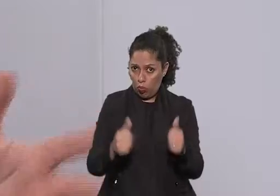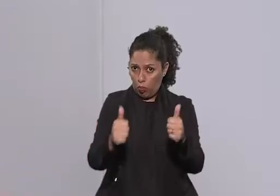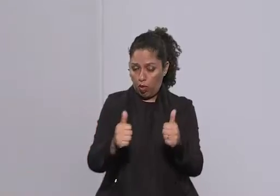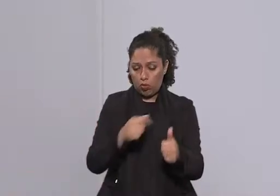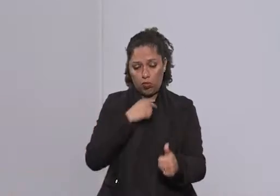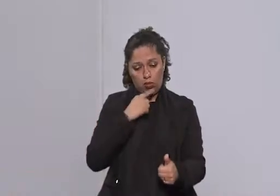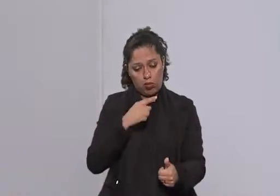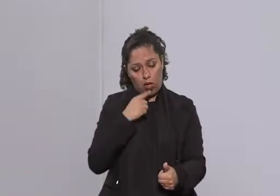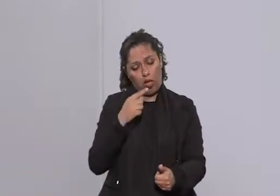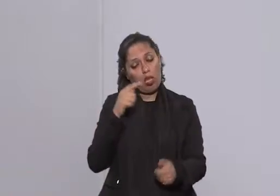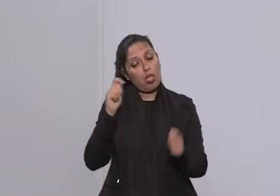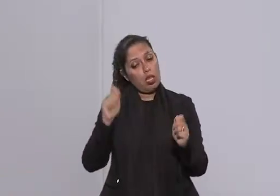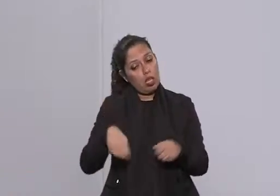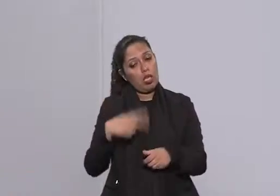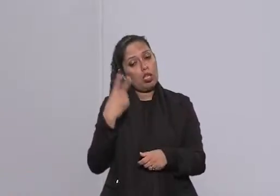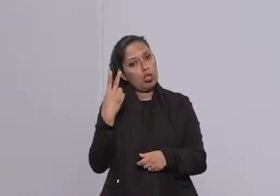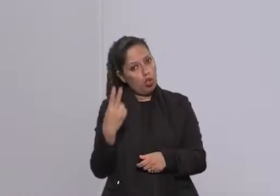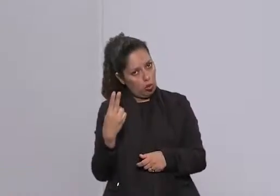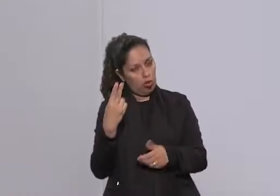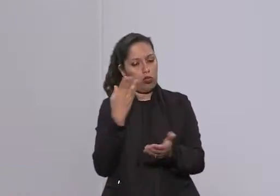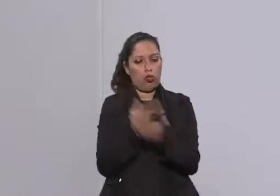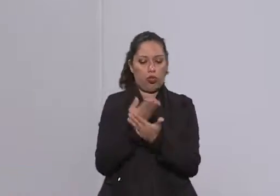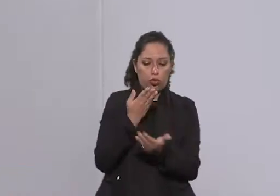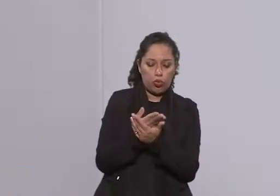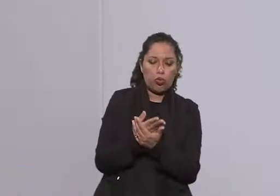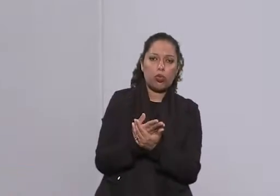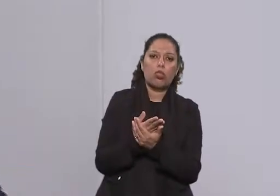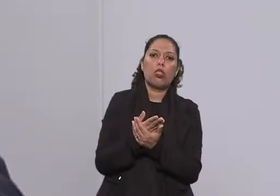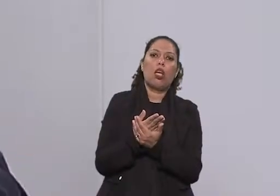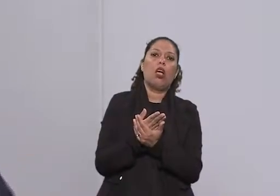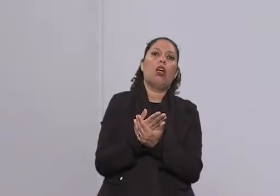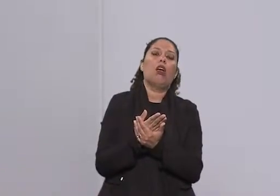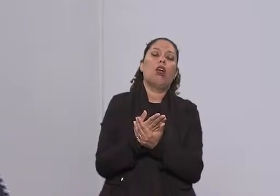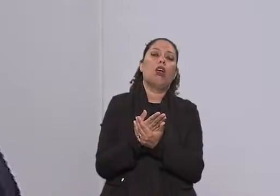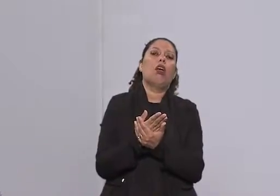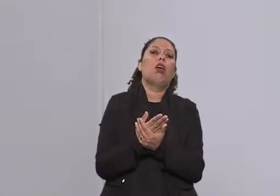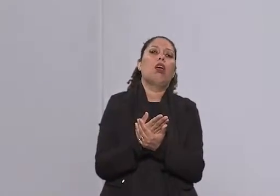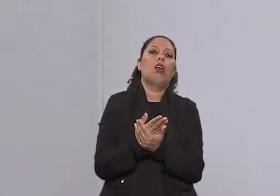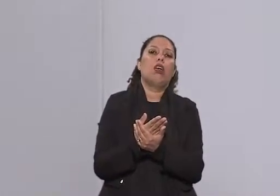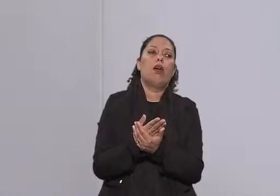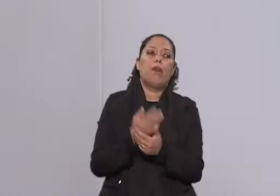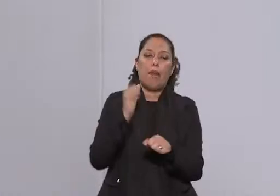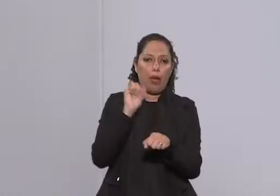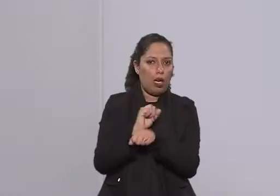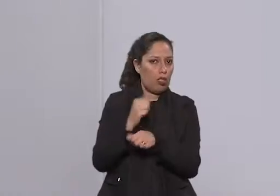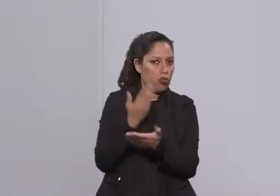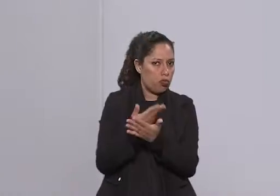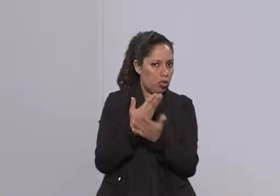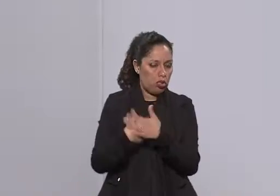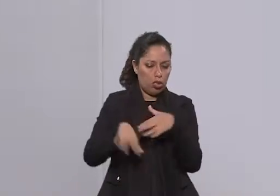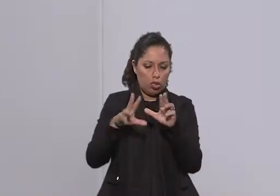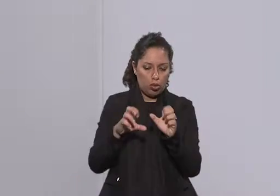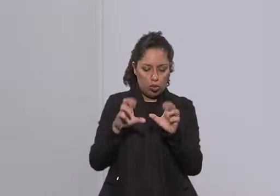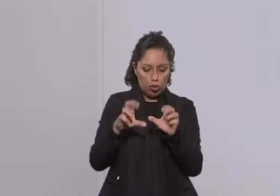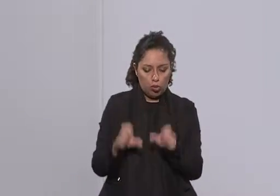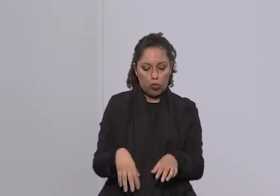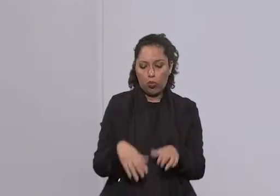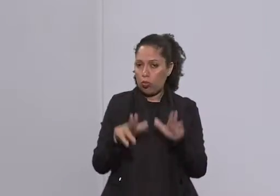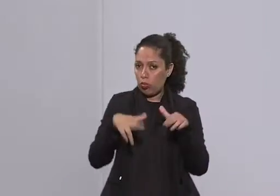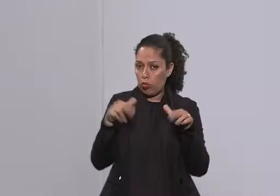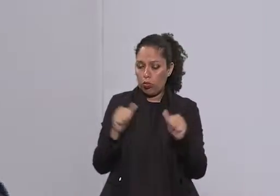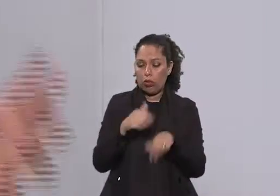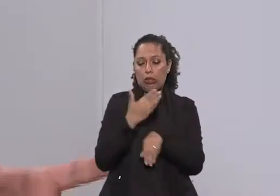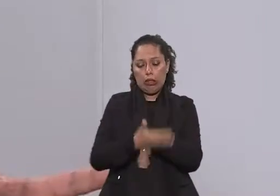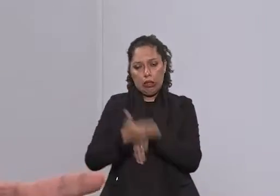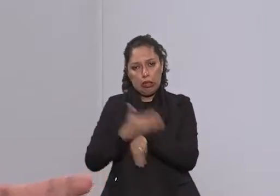fazer bem eu acho até que dá pra fazer dois acho que dá para você estudar aliás até deve não deixar de estudar e continuar treinando